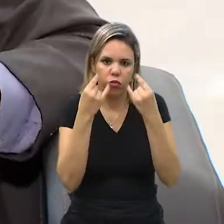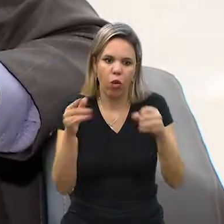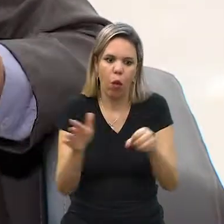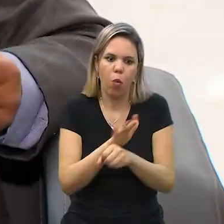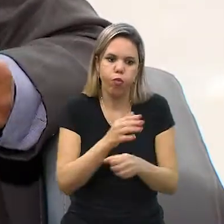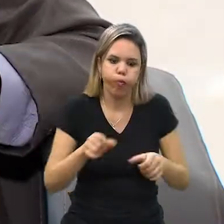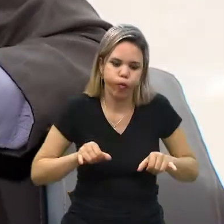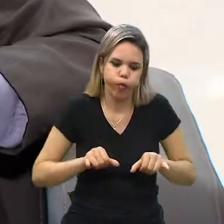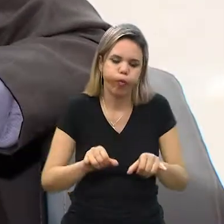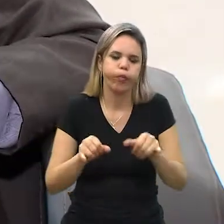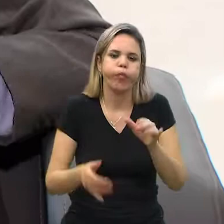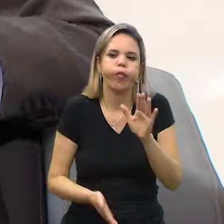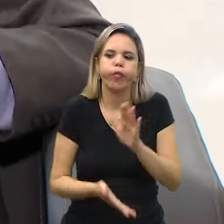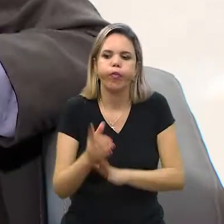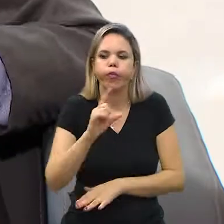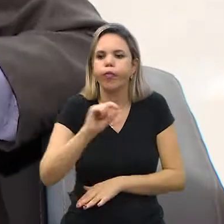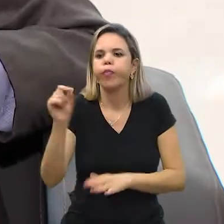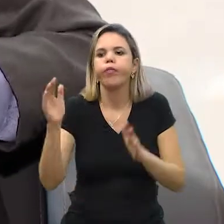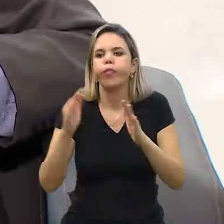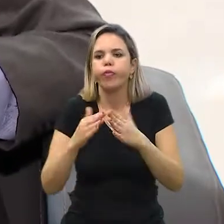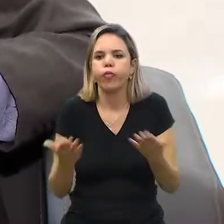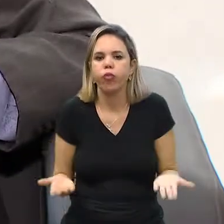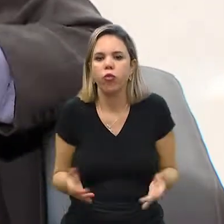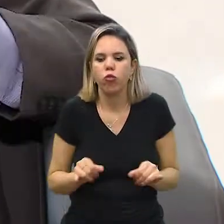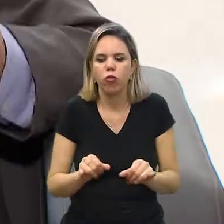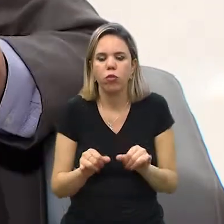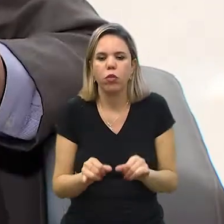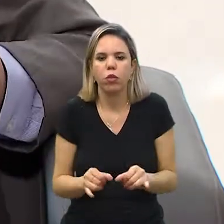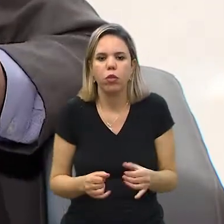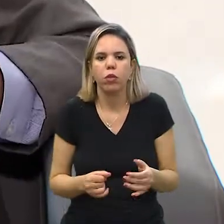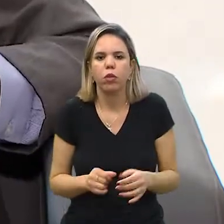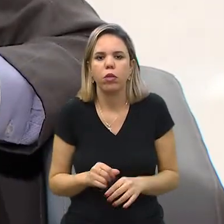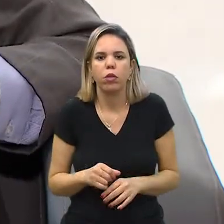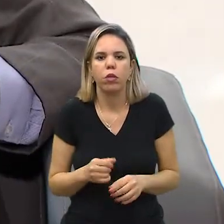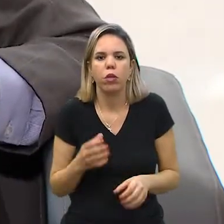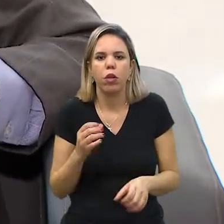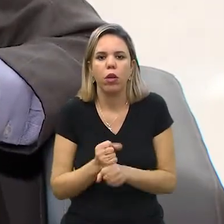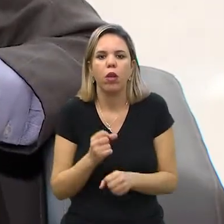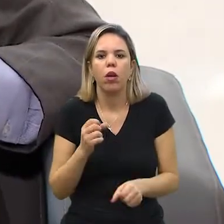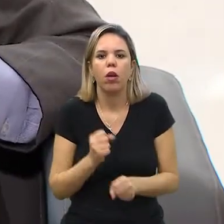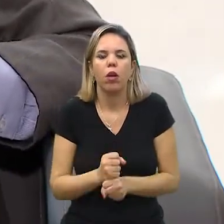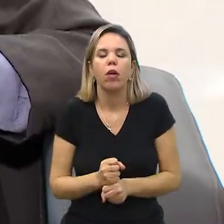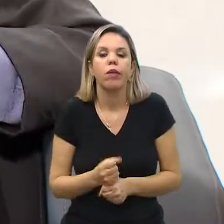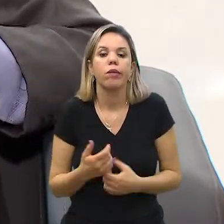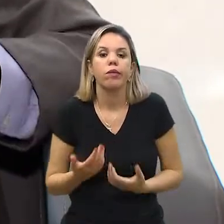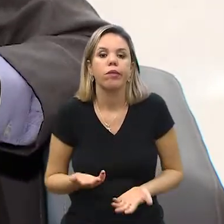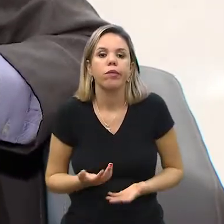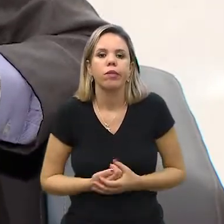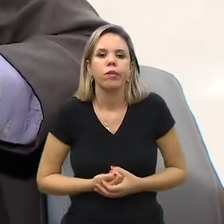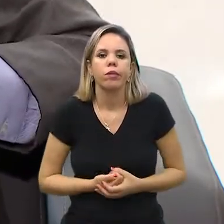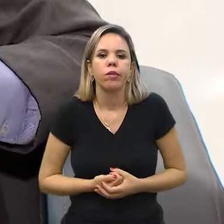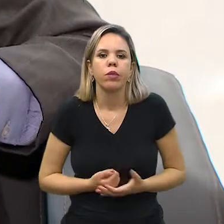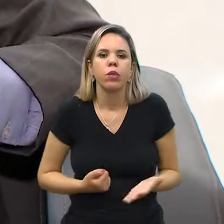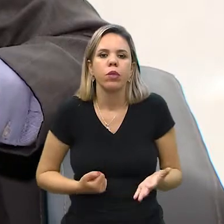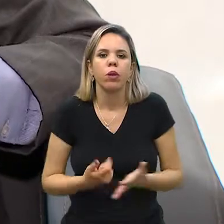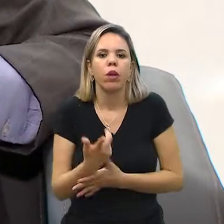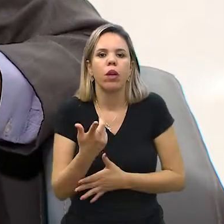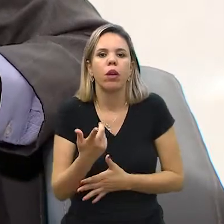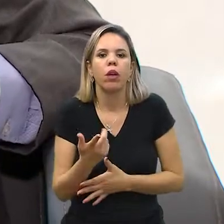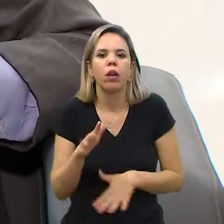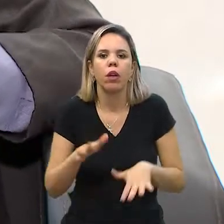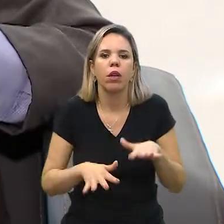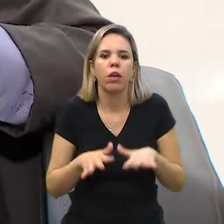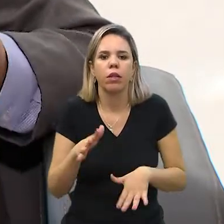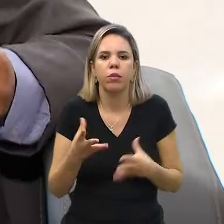seu carrinho, quando você for sair do mercado, você vai ter que passar pelo caixa, tá? E a sua compra vai ficar,